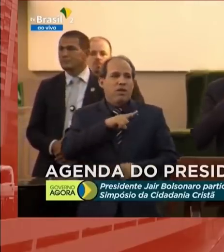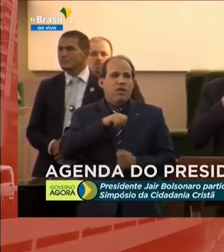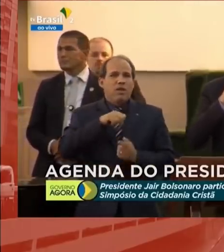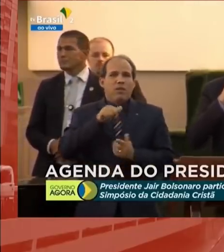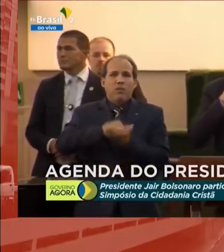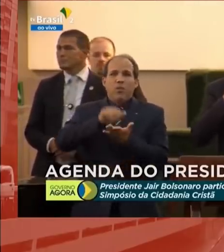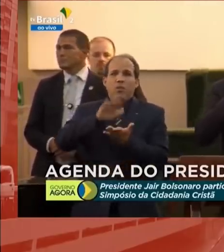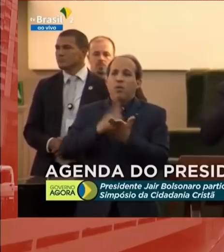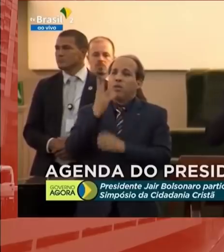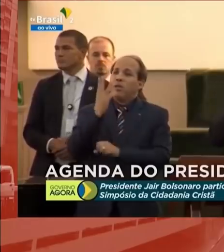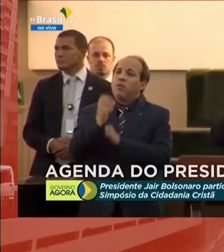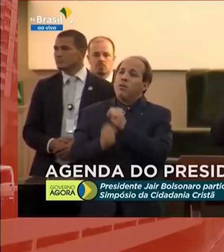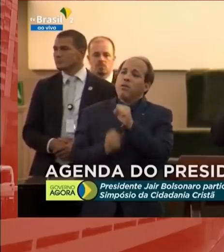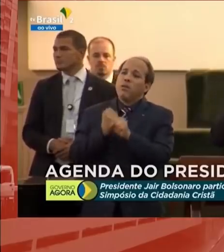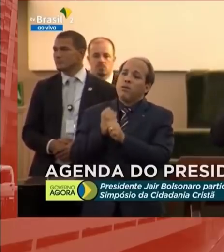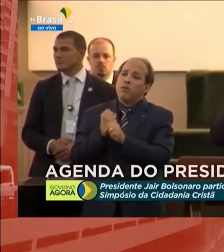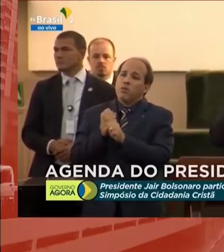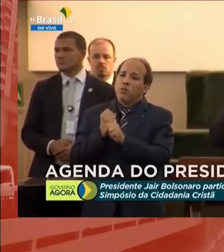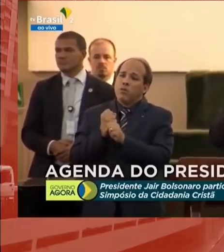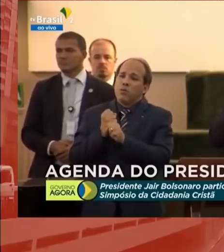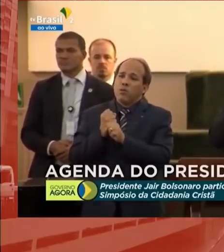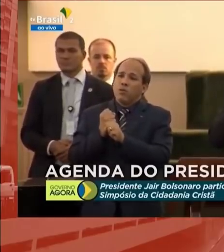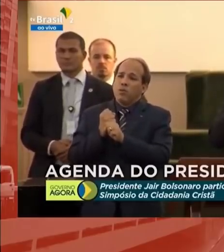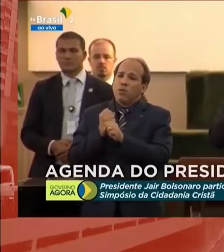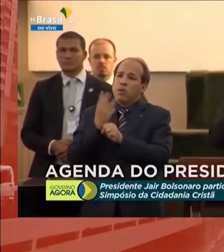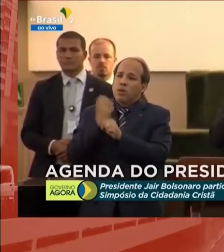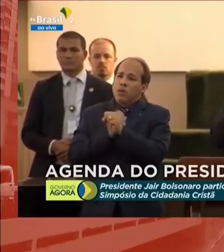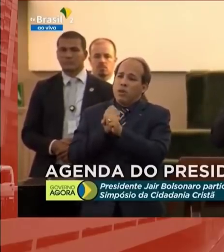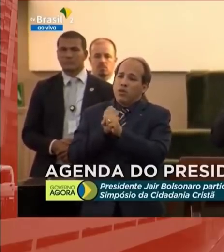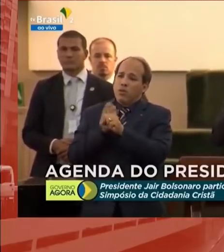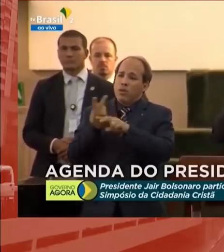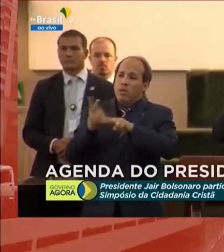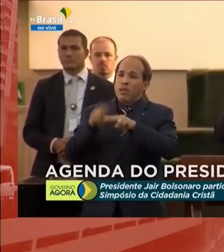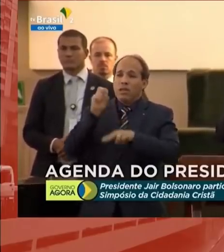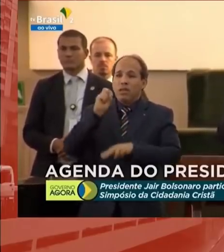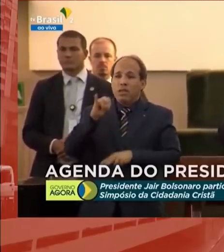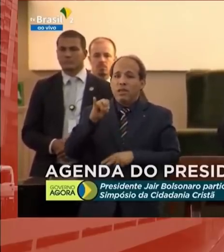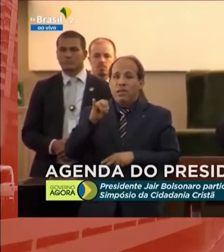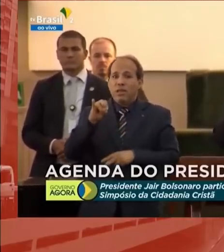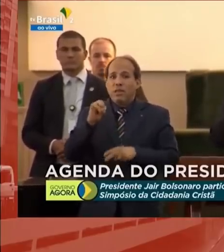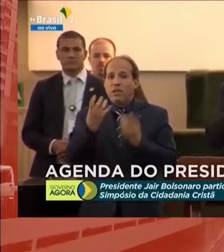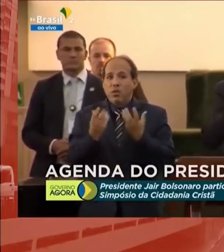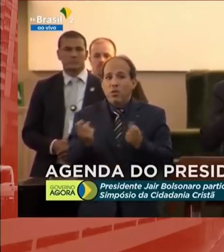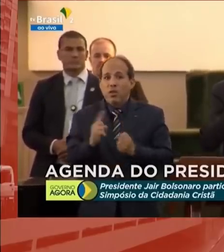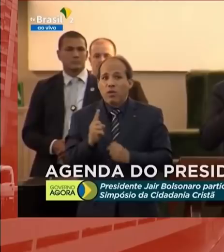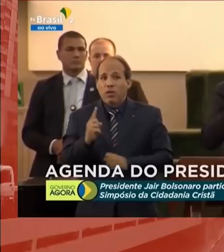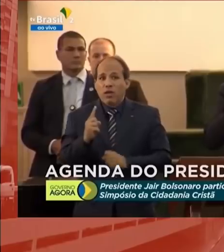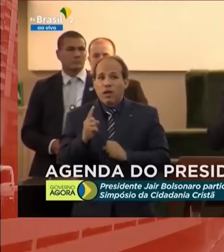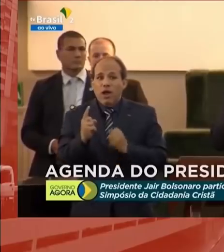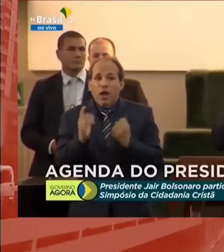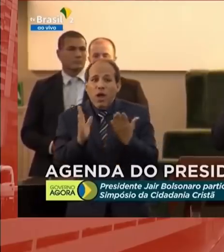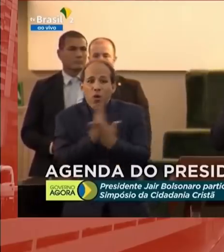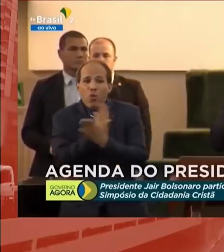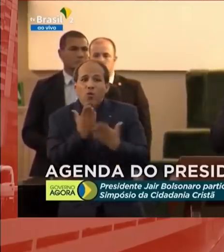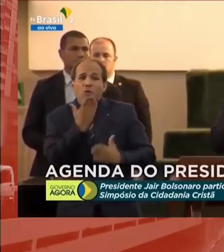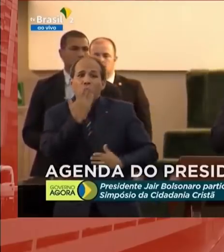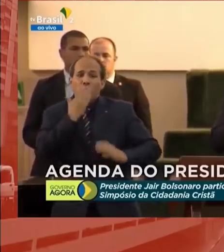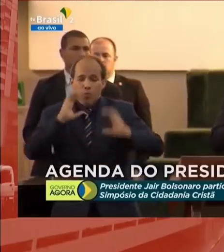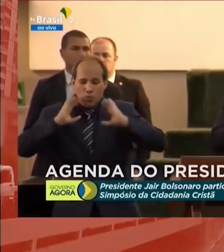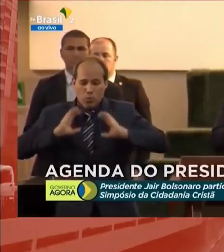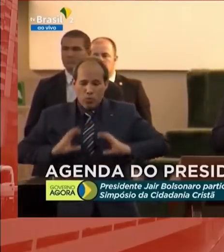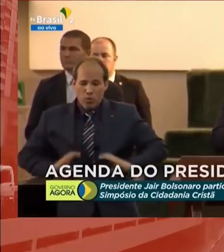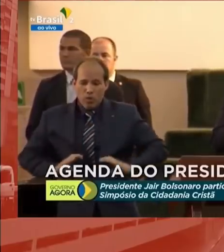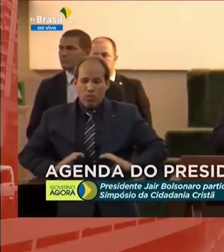nos ataca, entende, moralmente, no, ataca as políticas efetivadas, né? Durante os governos tanto do